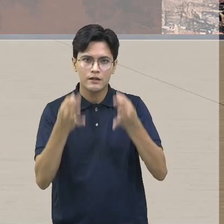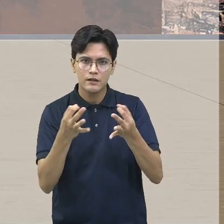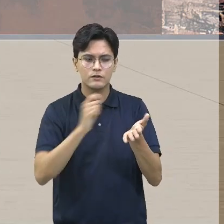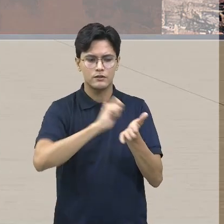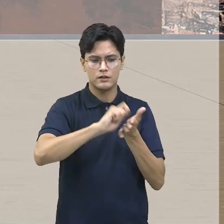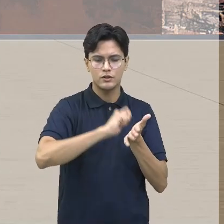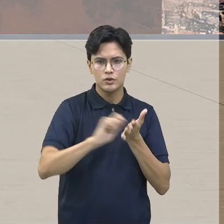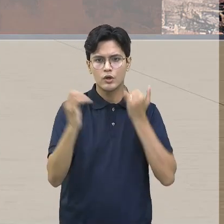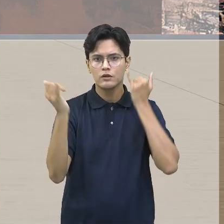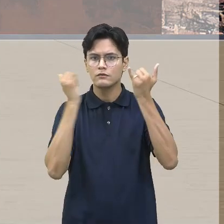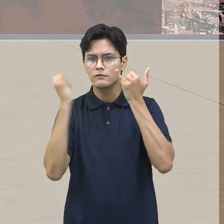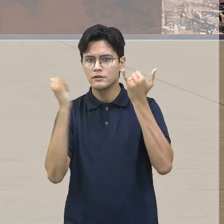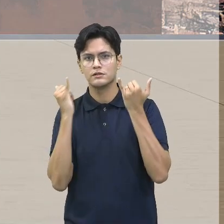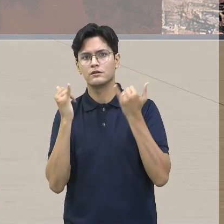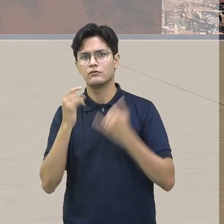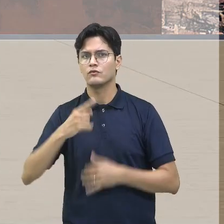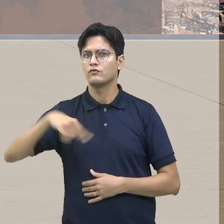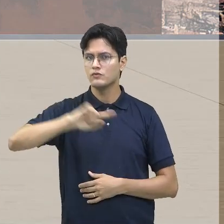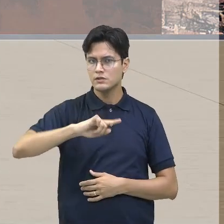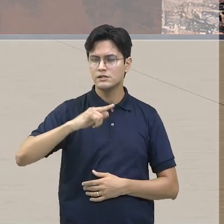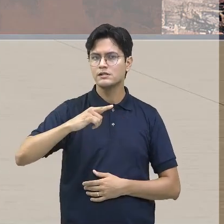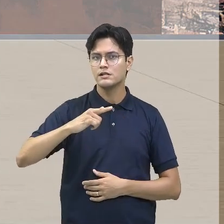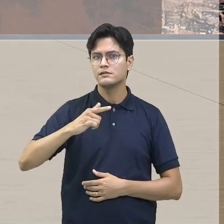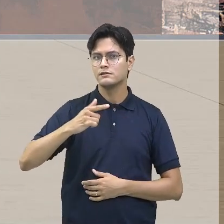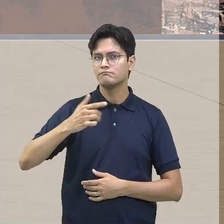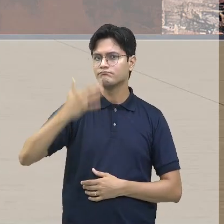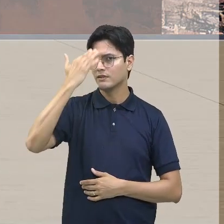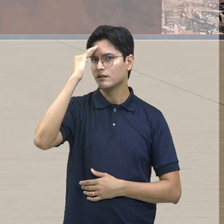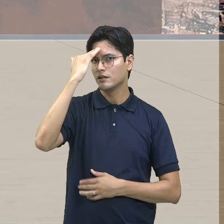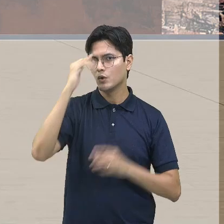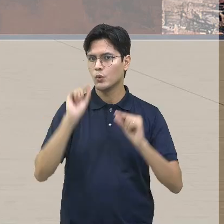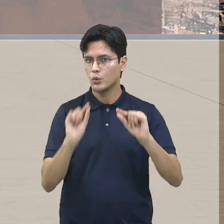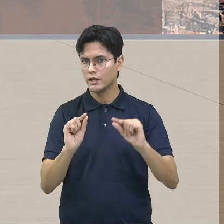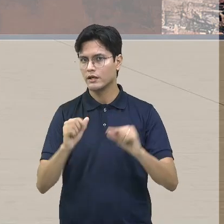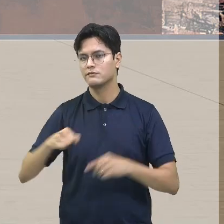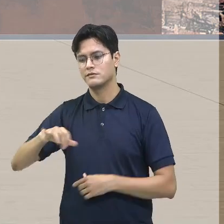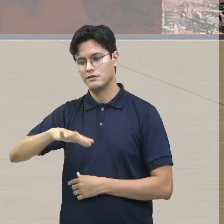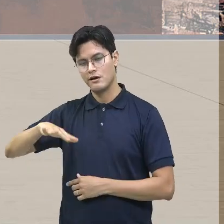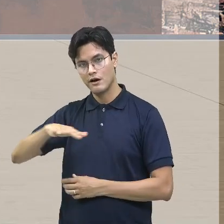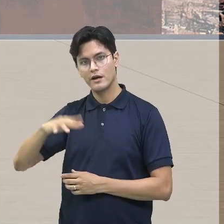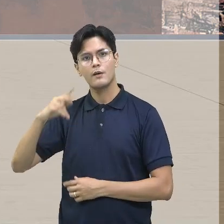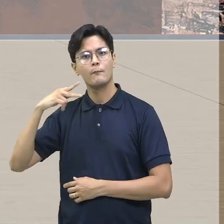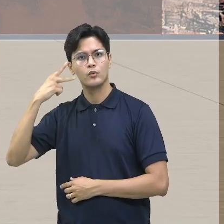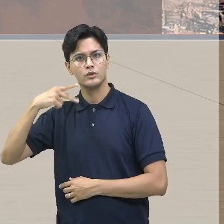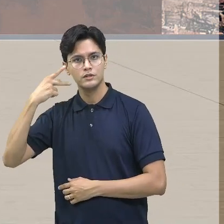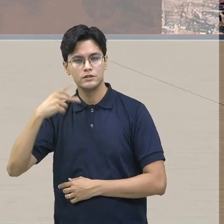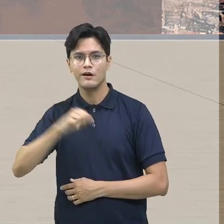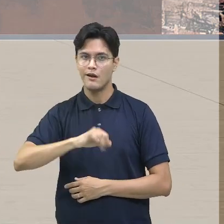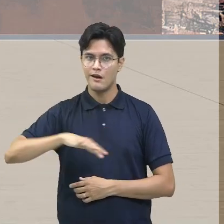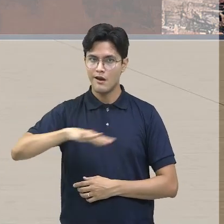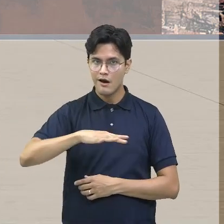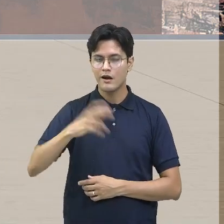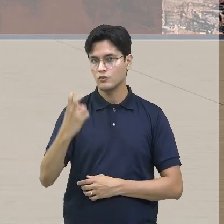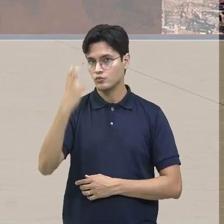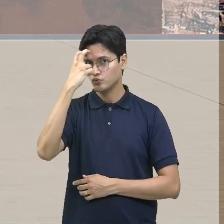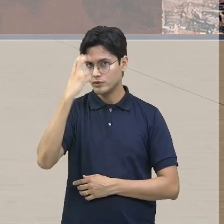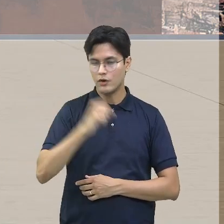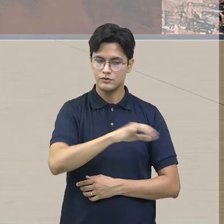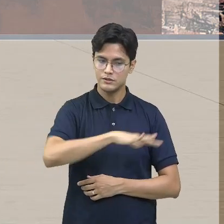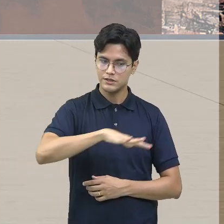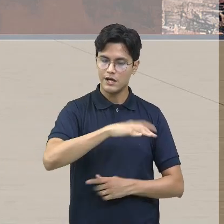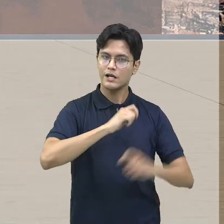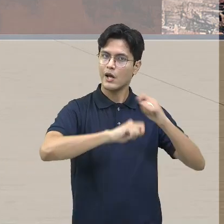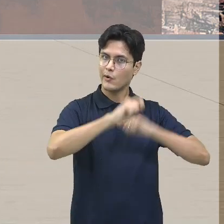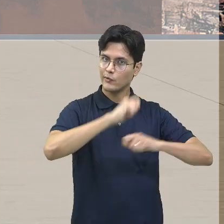você já compreendeu que esses campos, social, político, cultural, econômico,